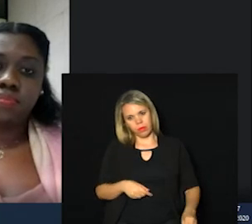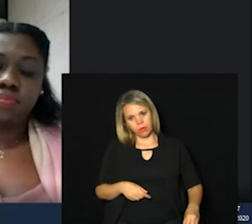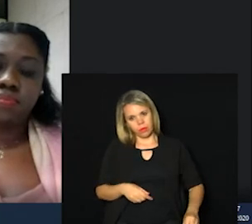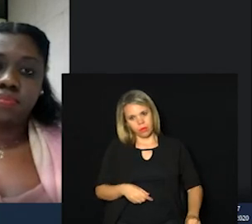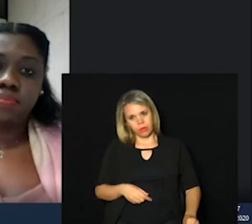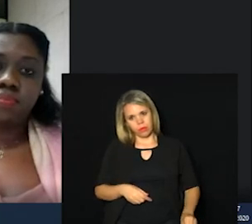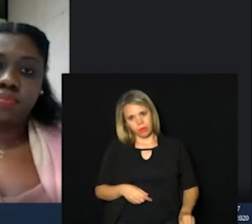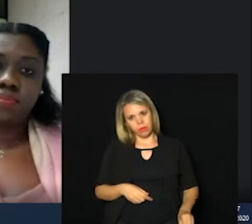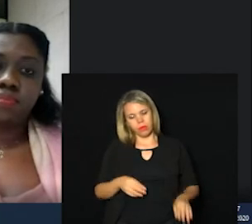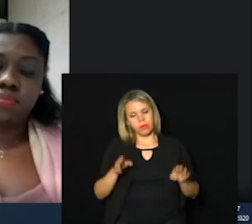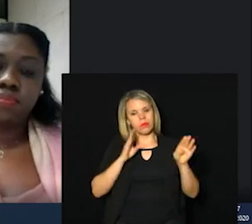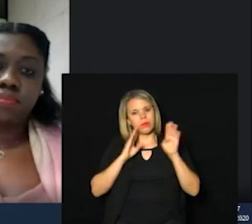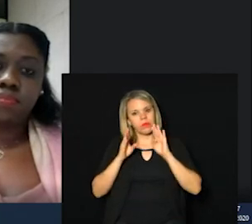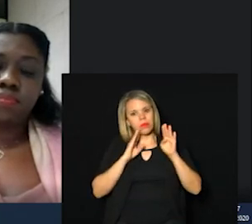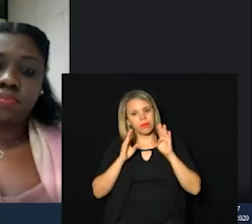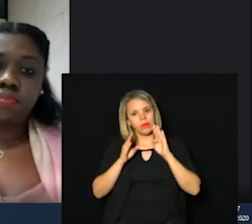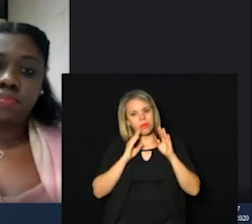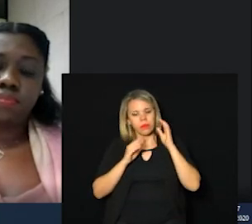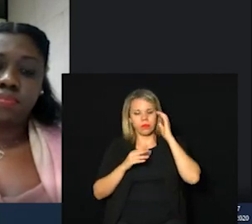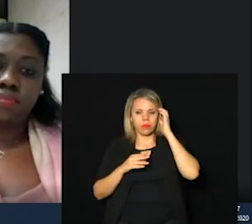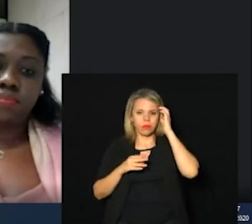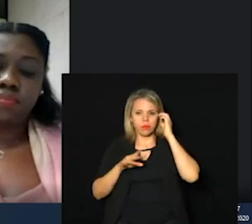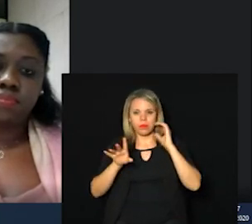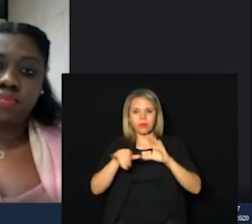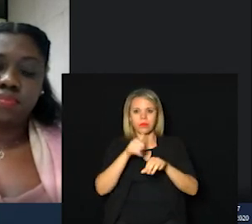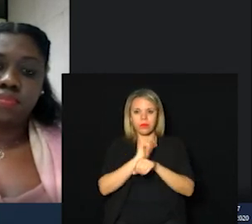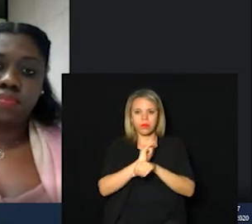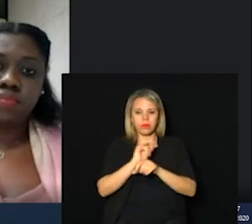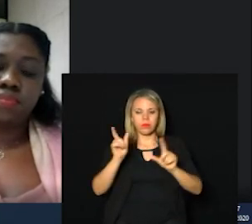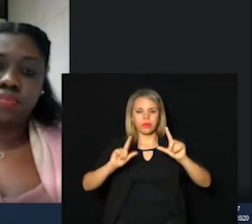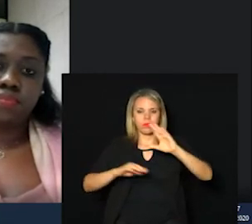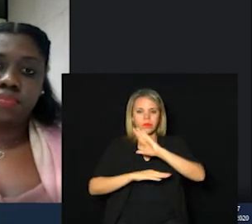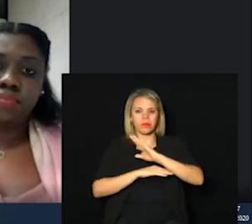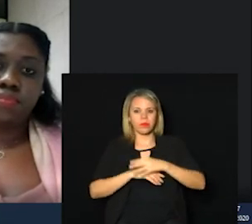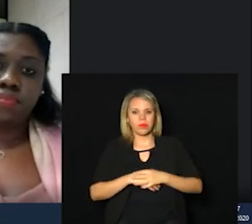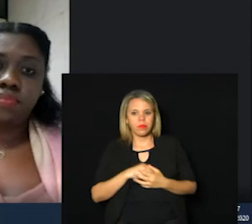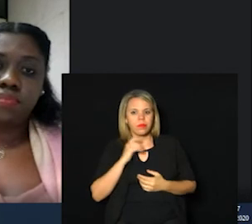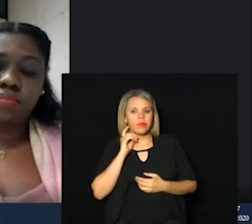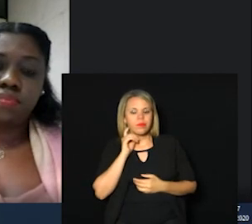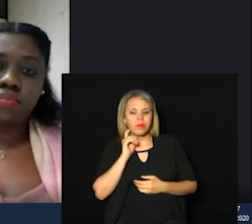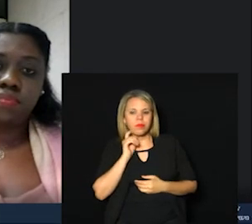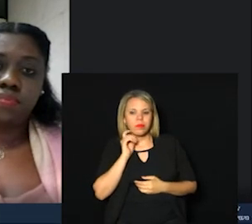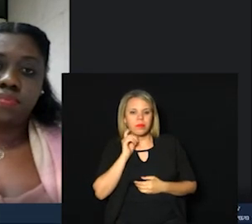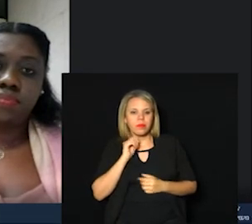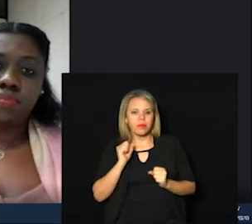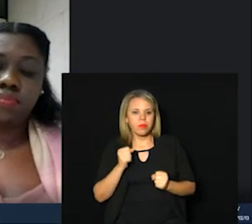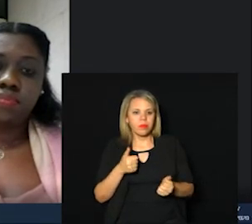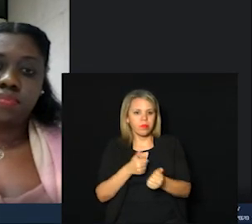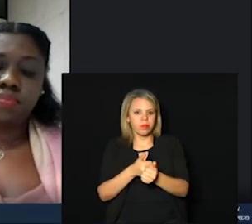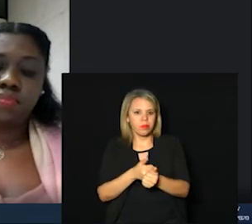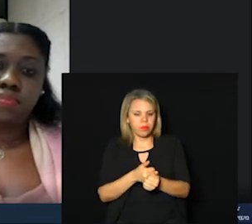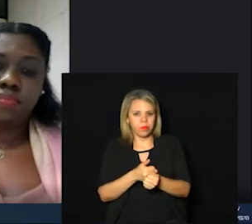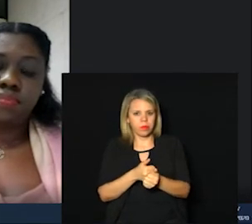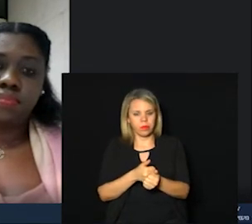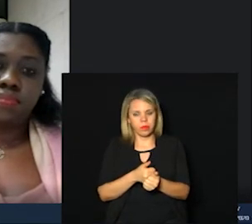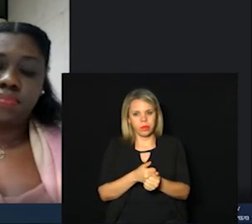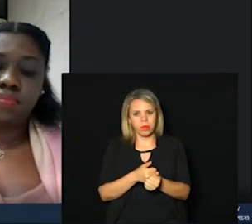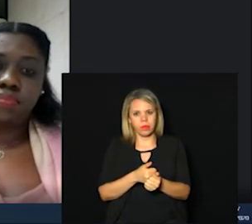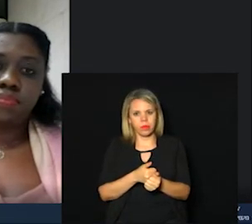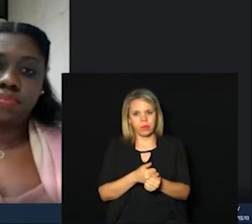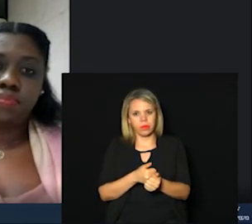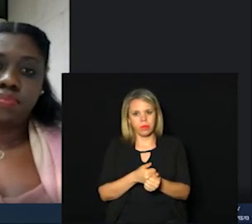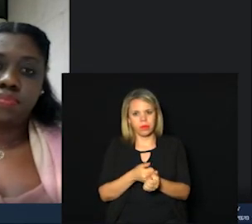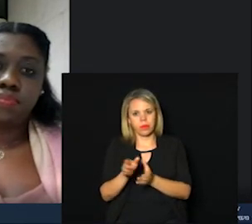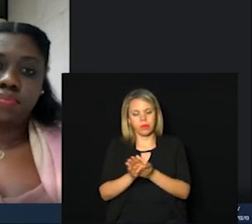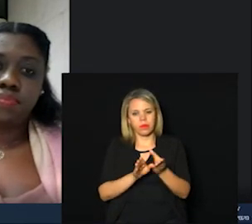pelo Facebook, pelo YouTube da TV Câmara, né, puderam nos acompanhar, e recomendo a